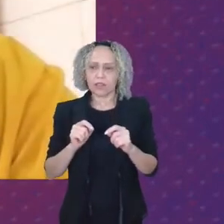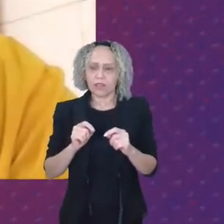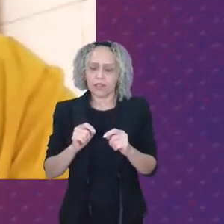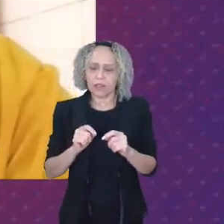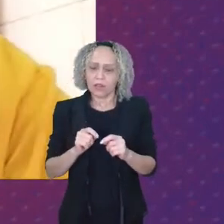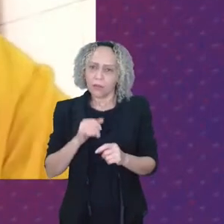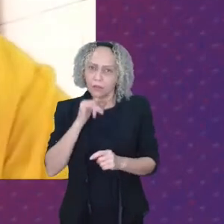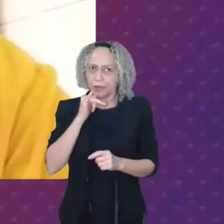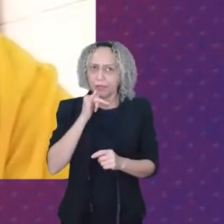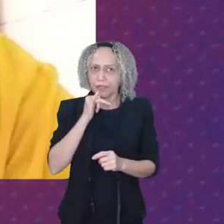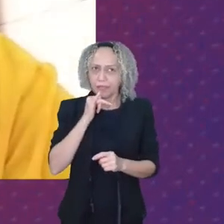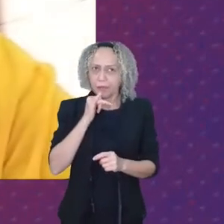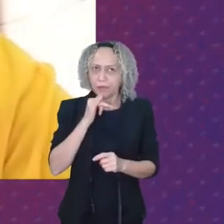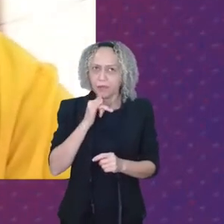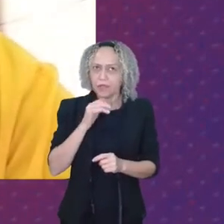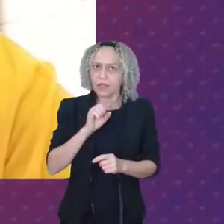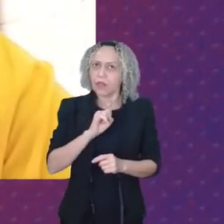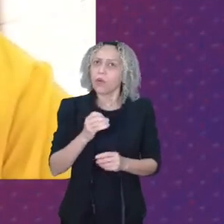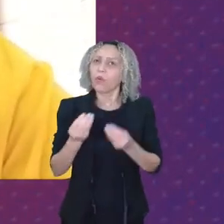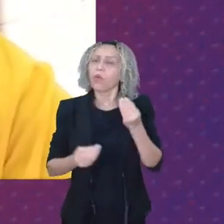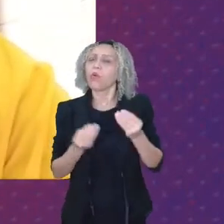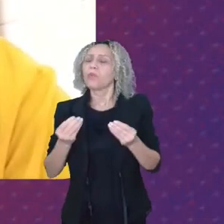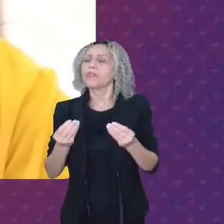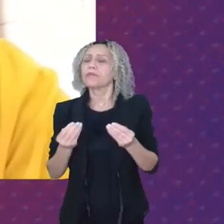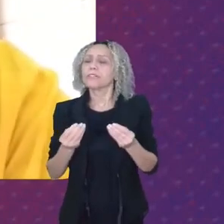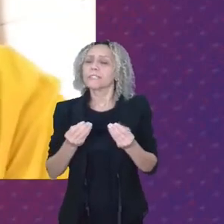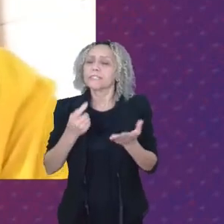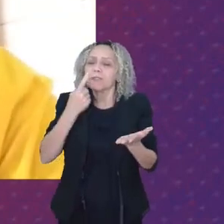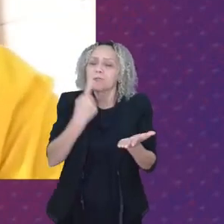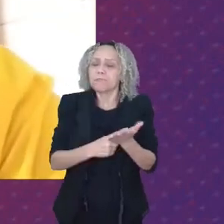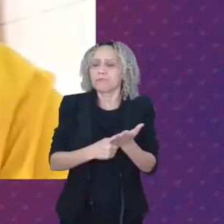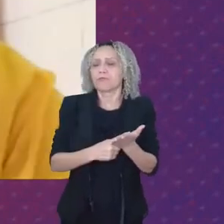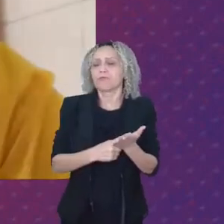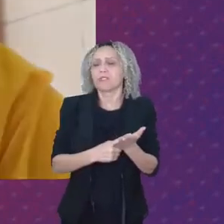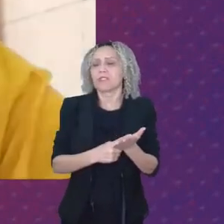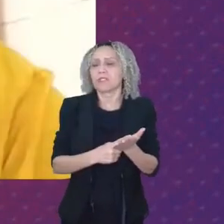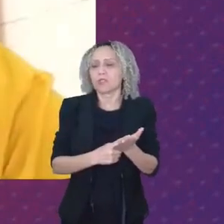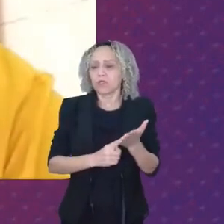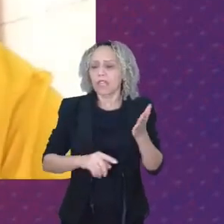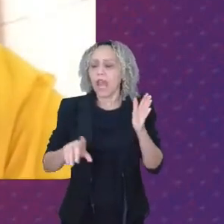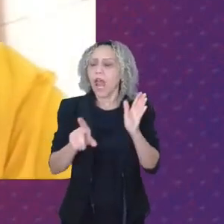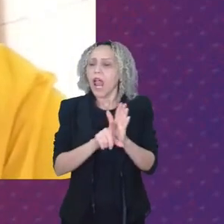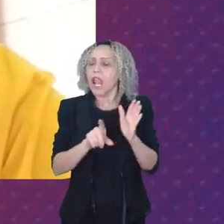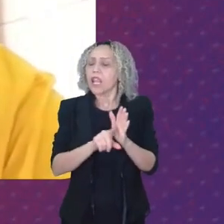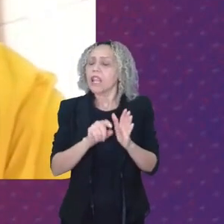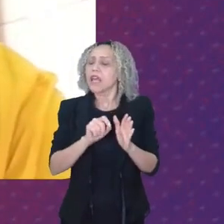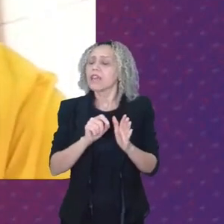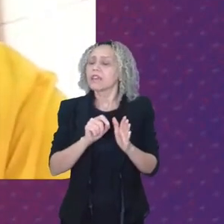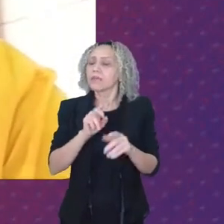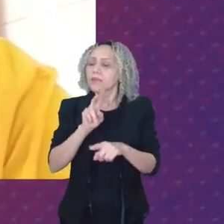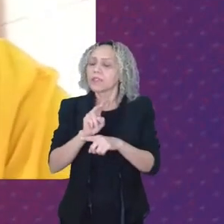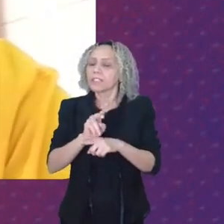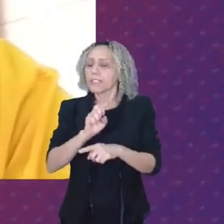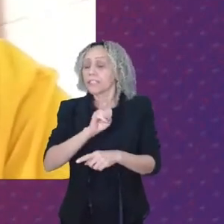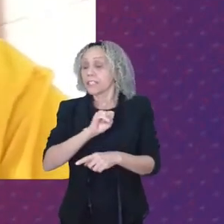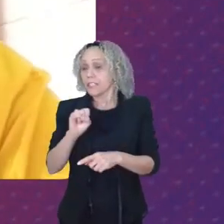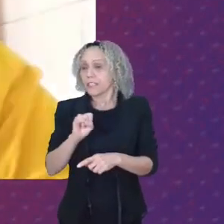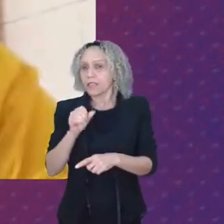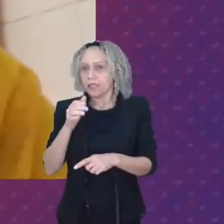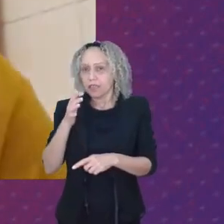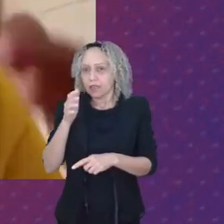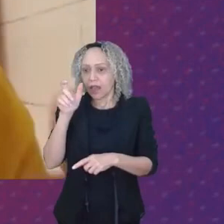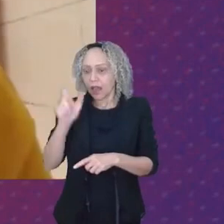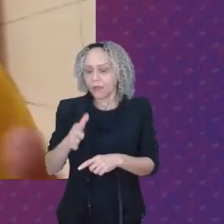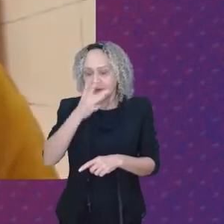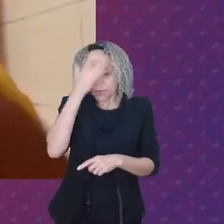partir de 3 dias prestando serviço na mesma residência. E a gente vê isso como uma discriminação para nós, porque a